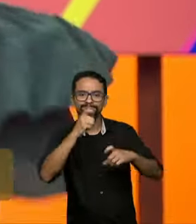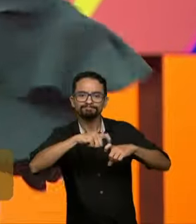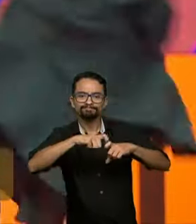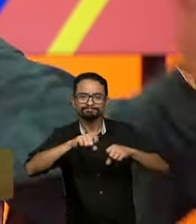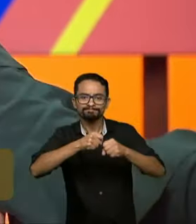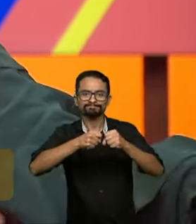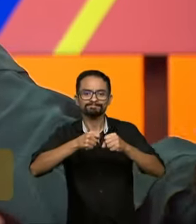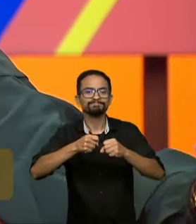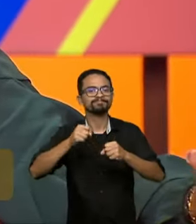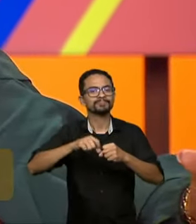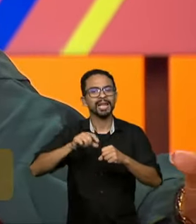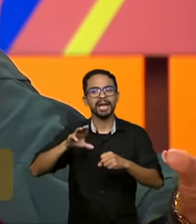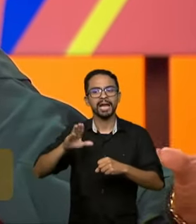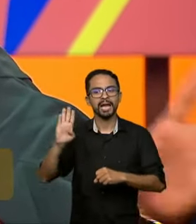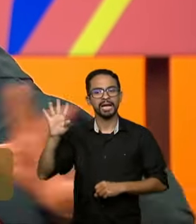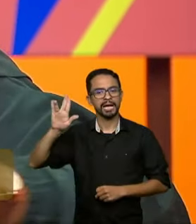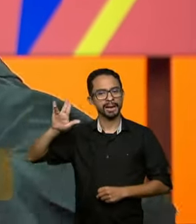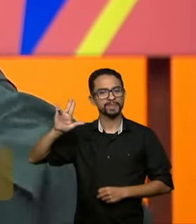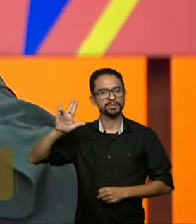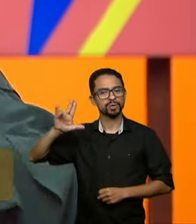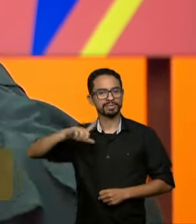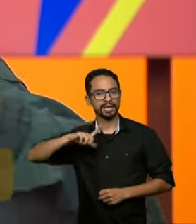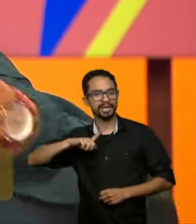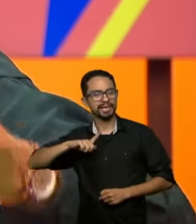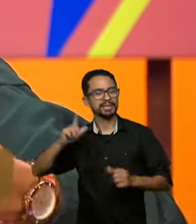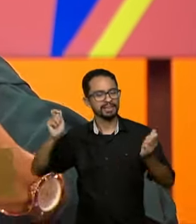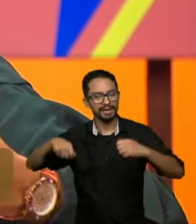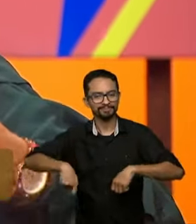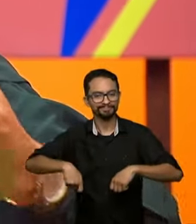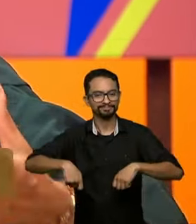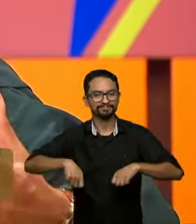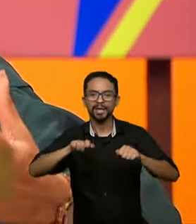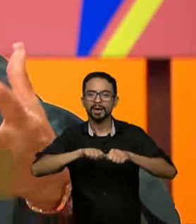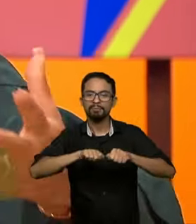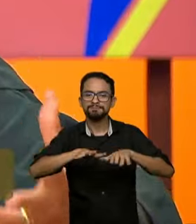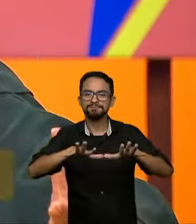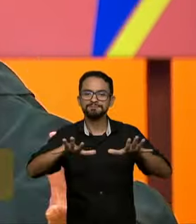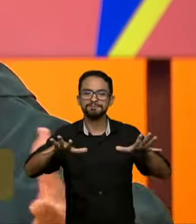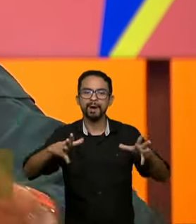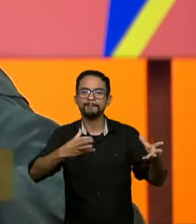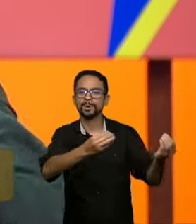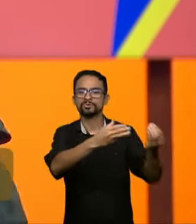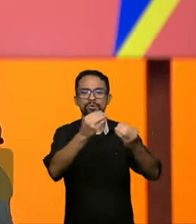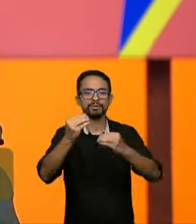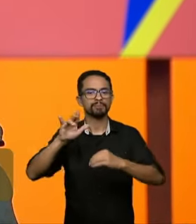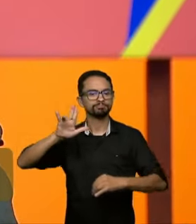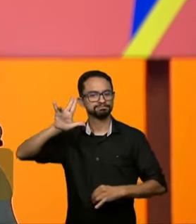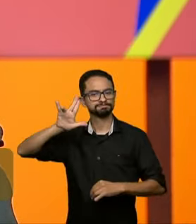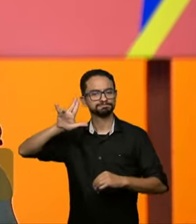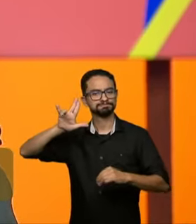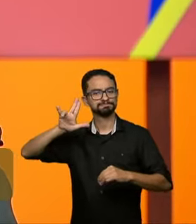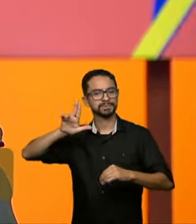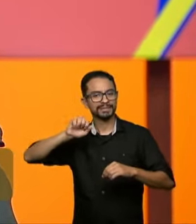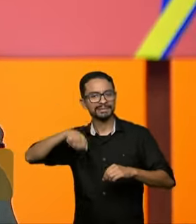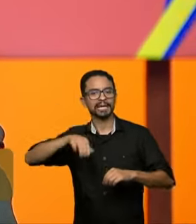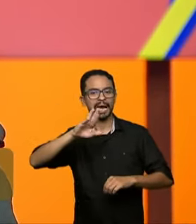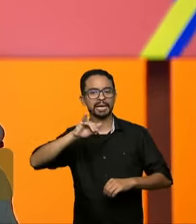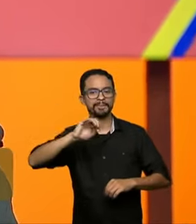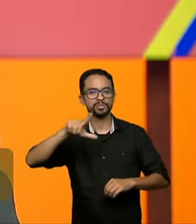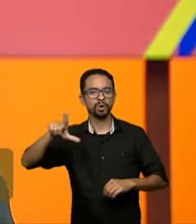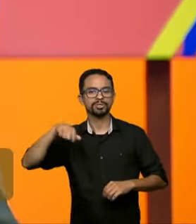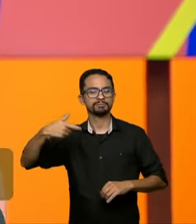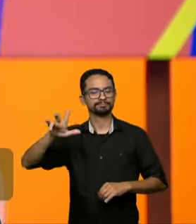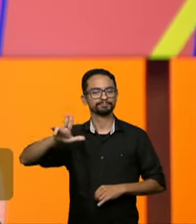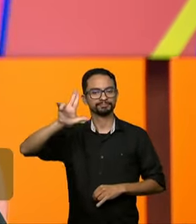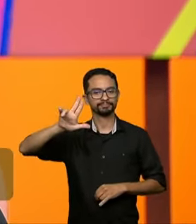o canabidiol serve. Então, pulverizou-se muito o canabidiol. A gente ainda precisa